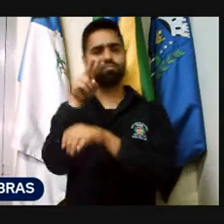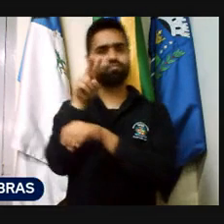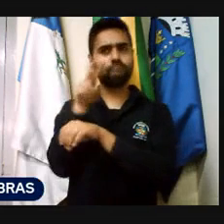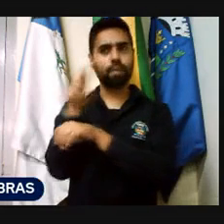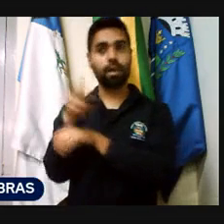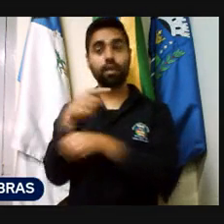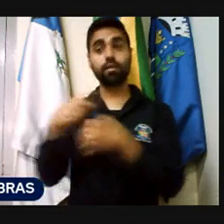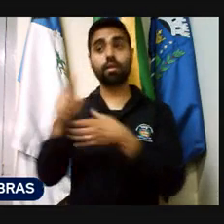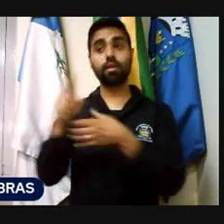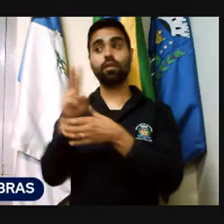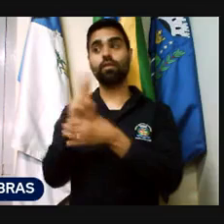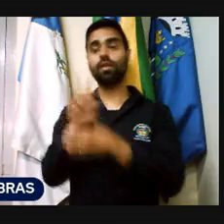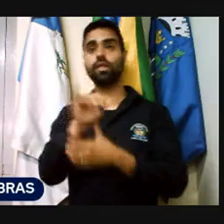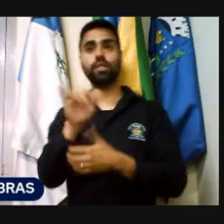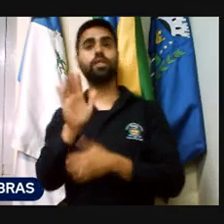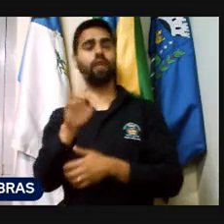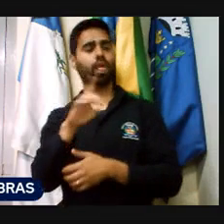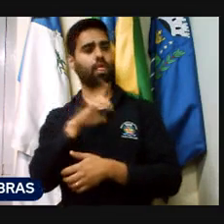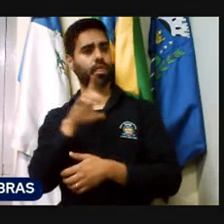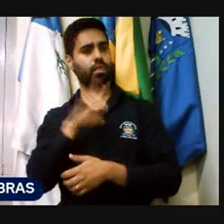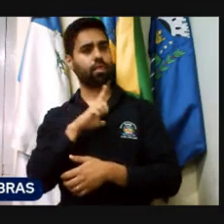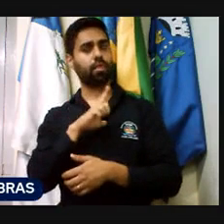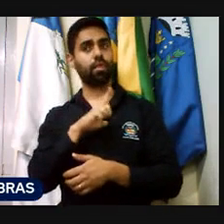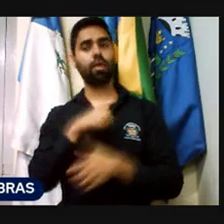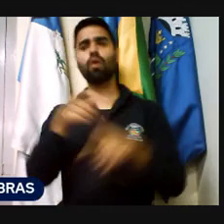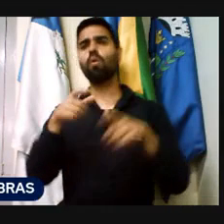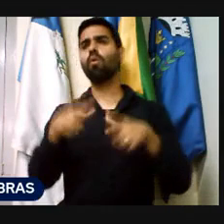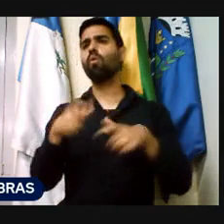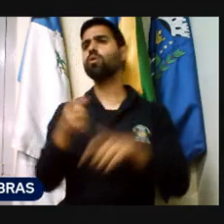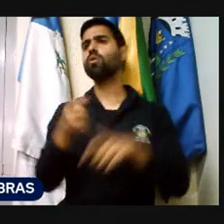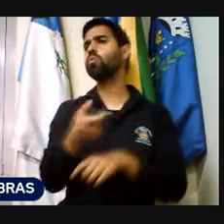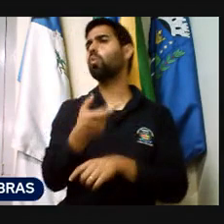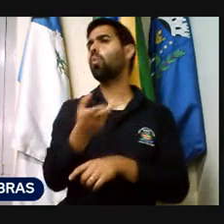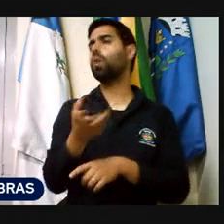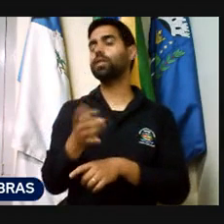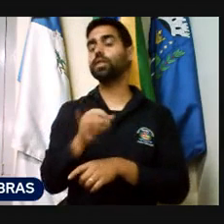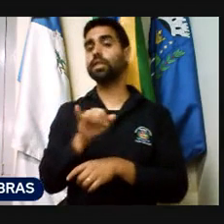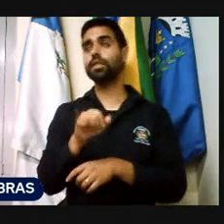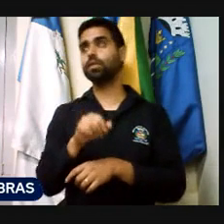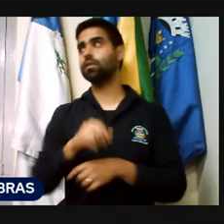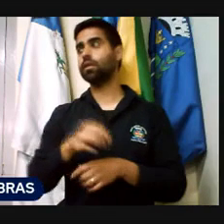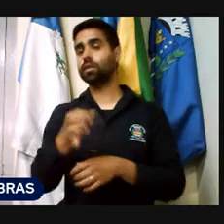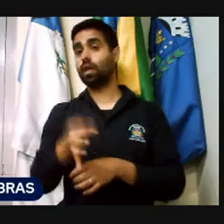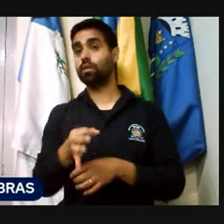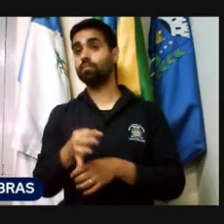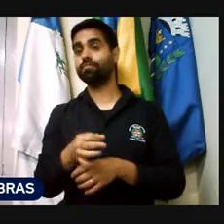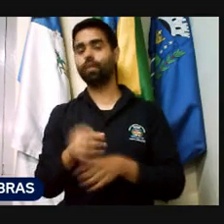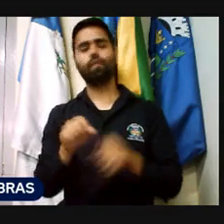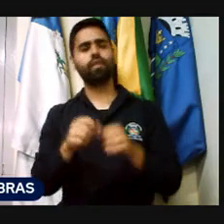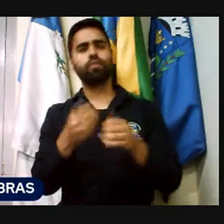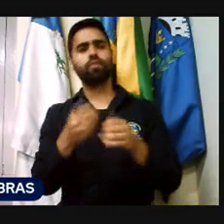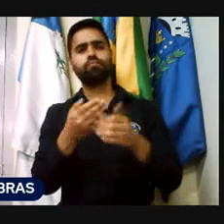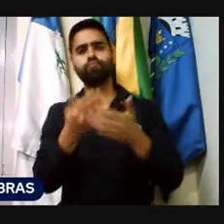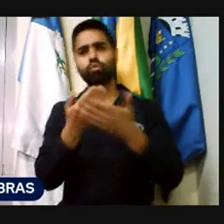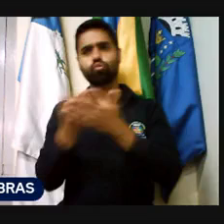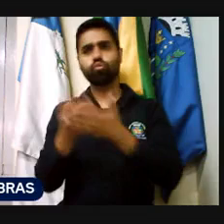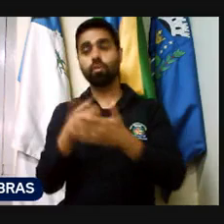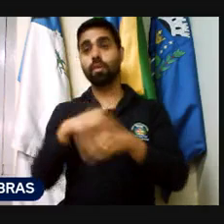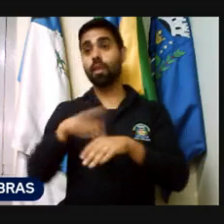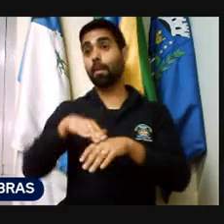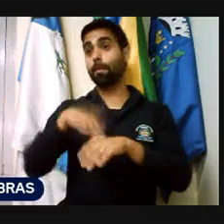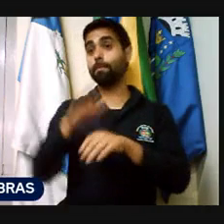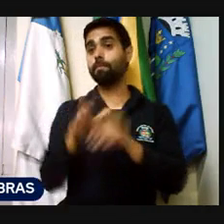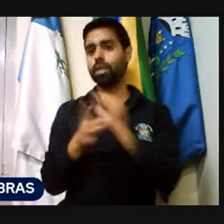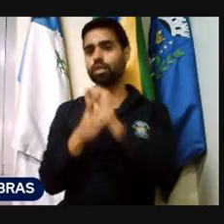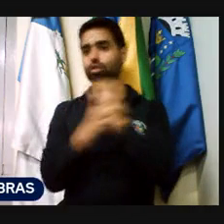nosso município, se já existem, quantas são e se estão funcionando. A fim de realizar um estudo para aumentar a segurança pública